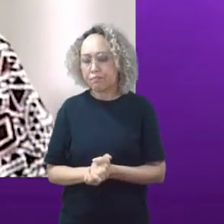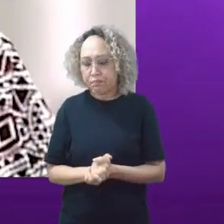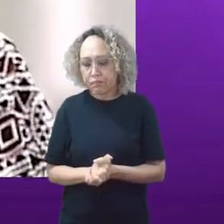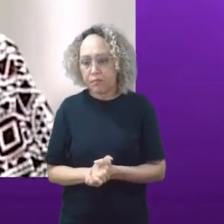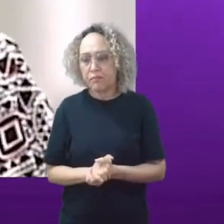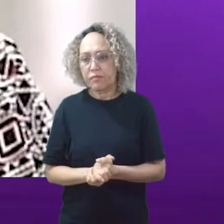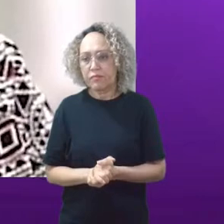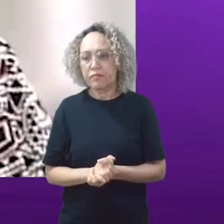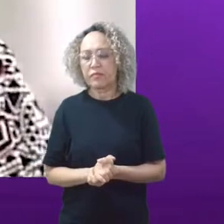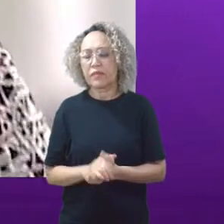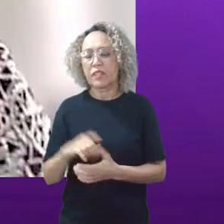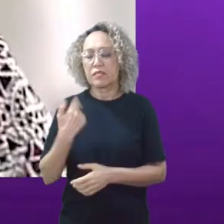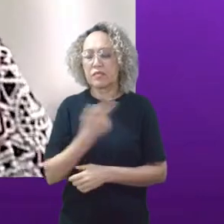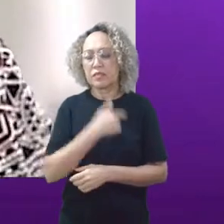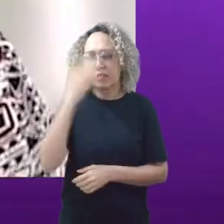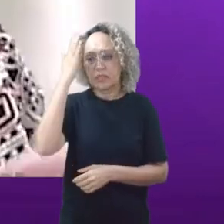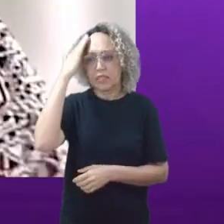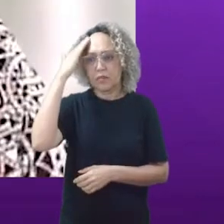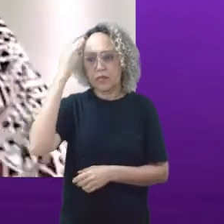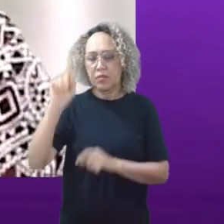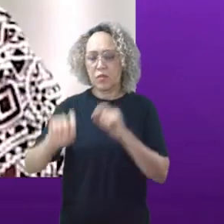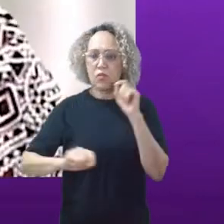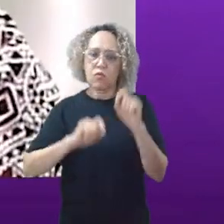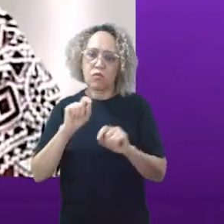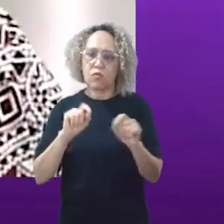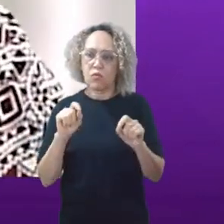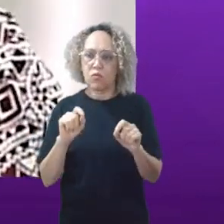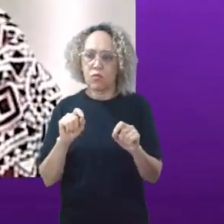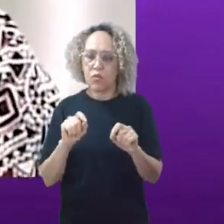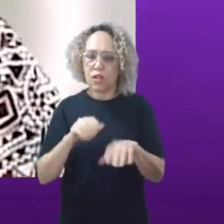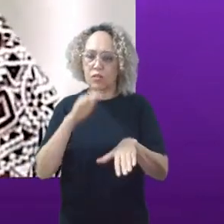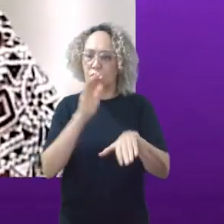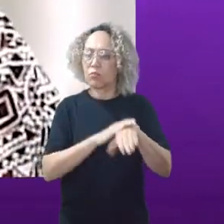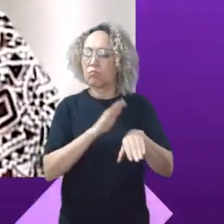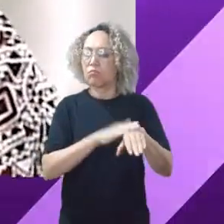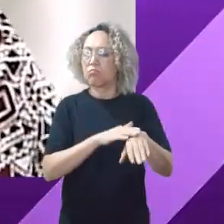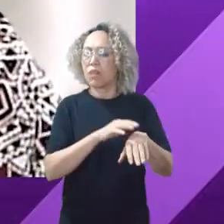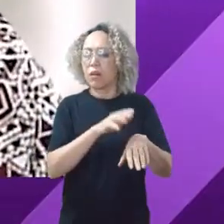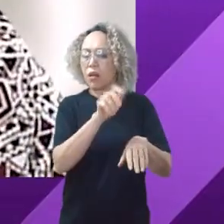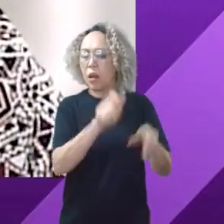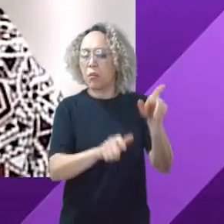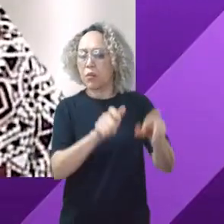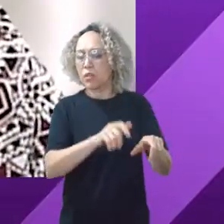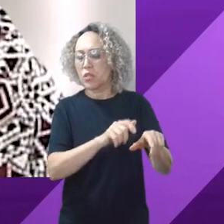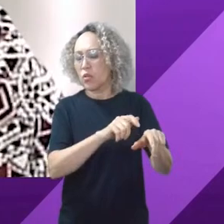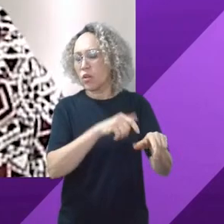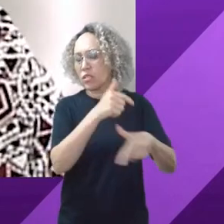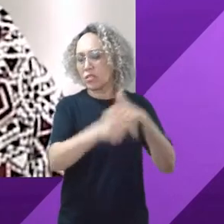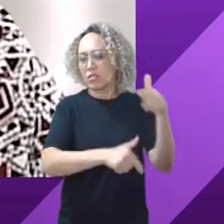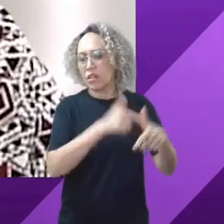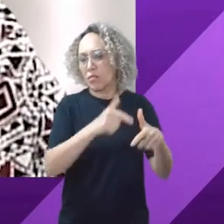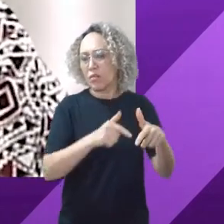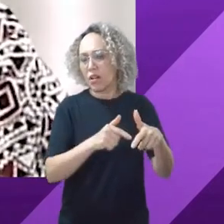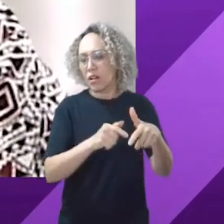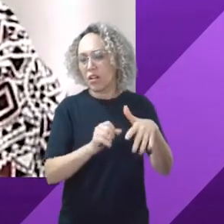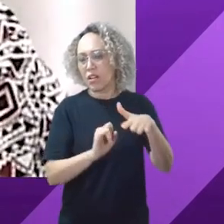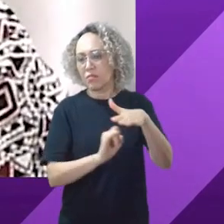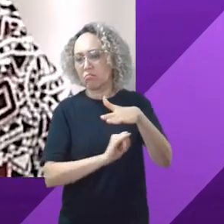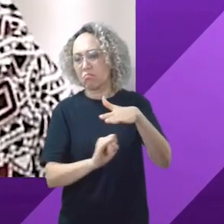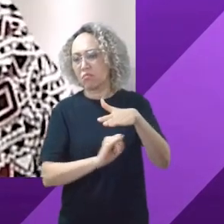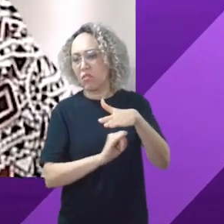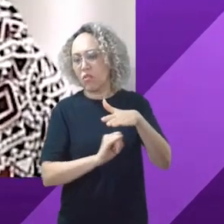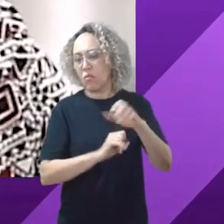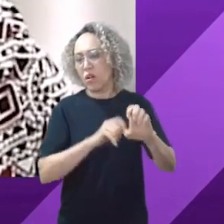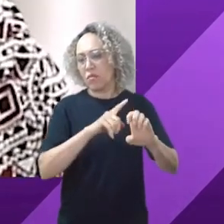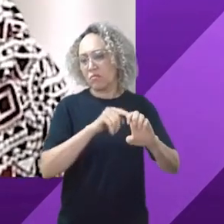gente sabe que quando o conta própria é um conta própria que não se formalizou, a média